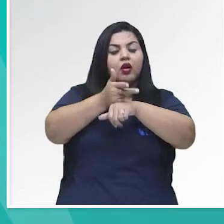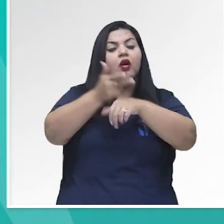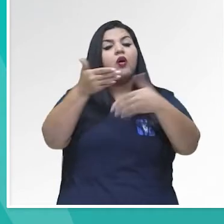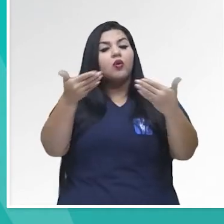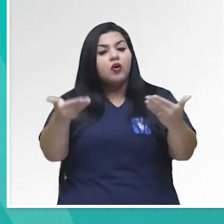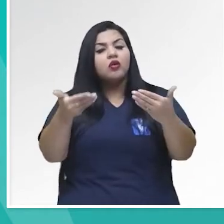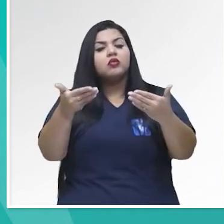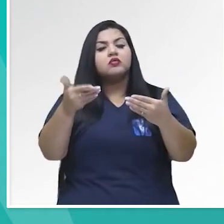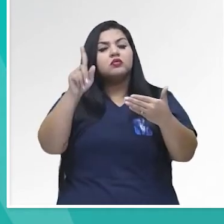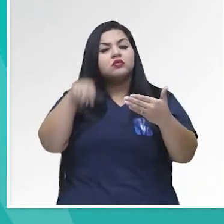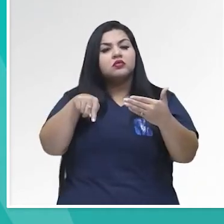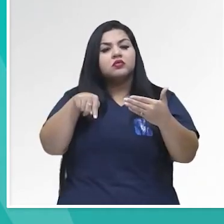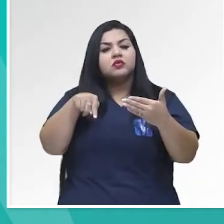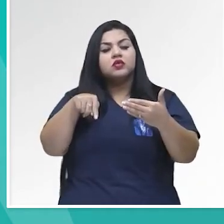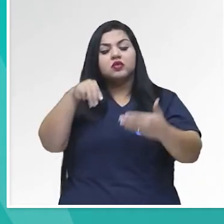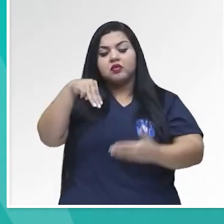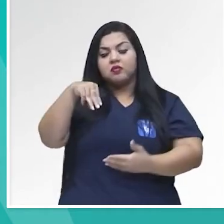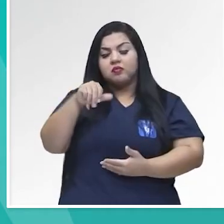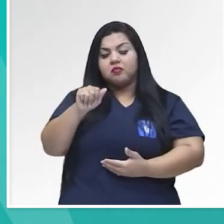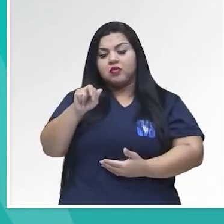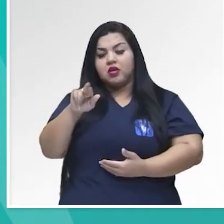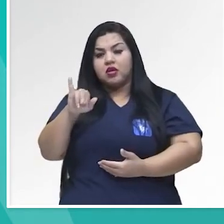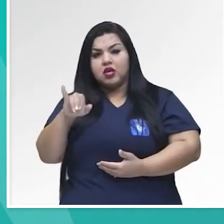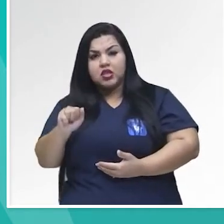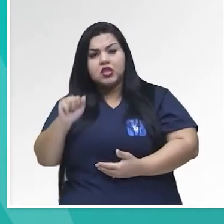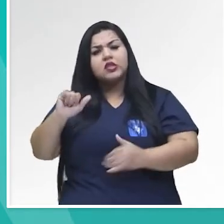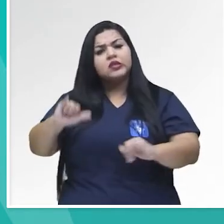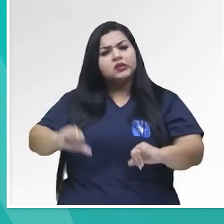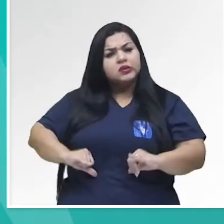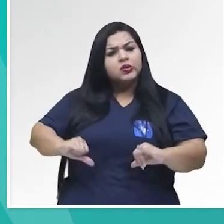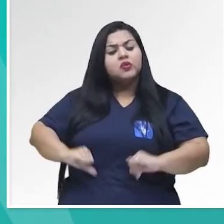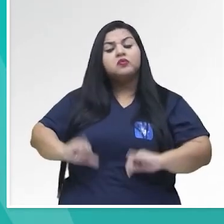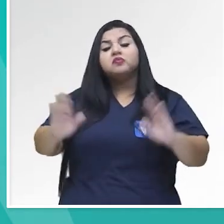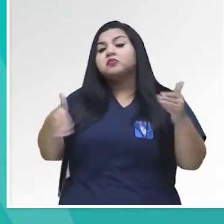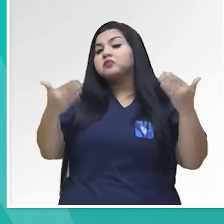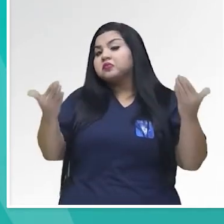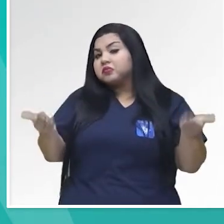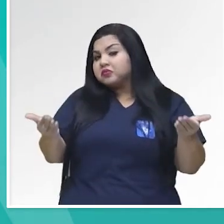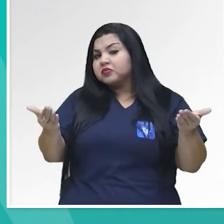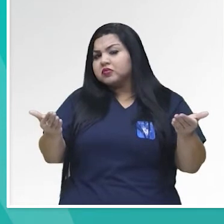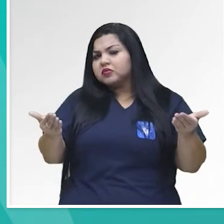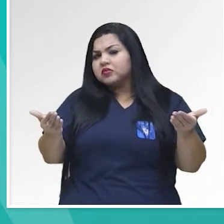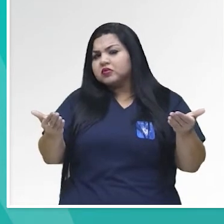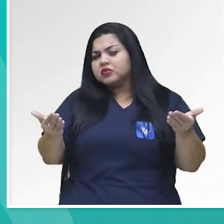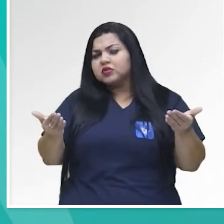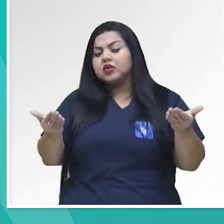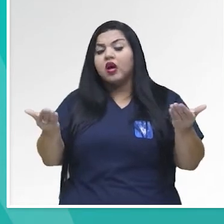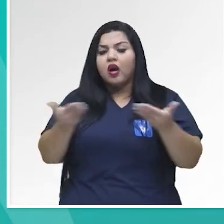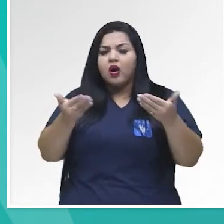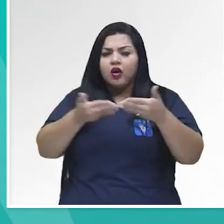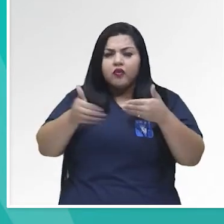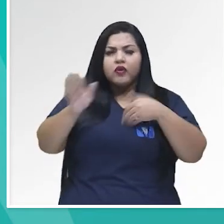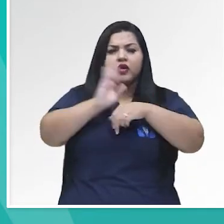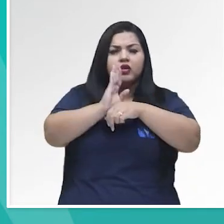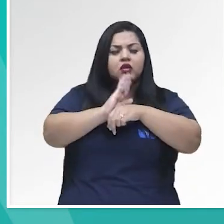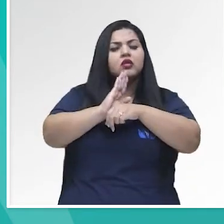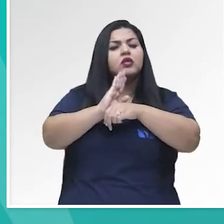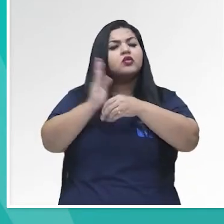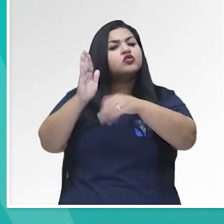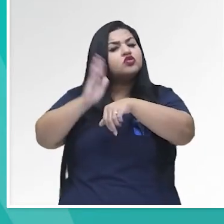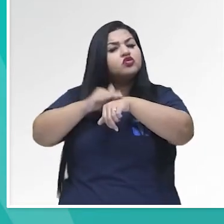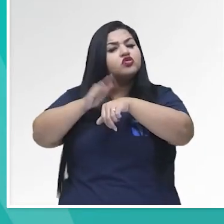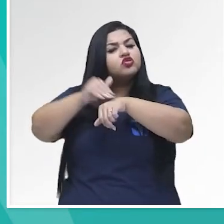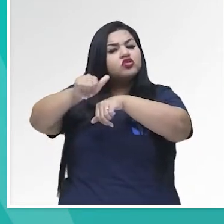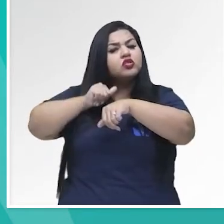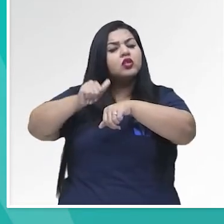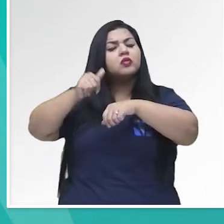paradigmas que Maria sofre, né? E no decorrer desse vídeo eu te convido também a se questionar, a